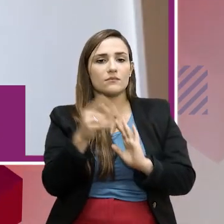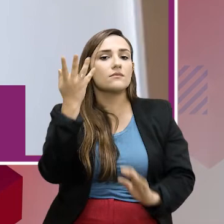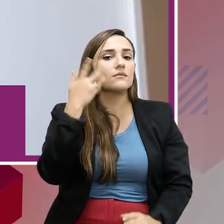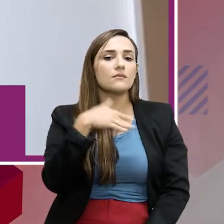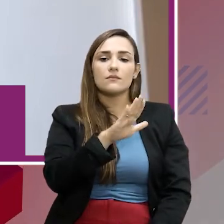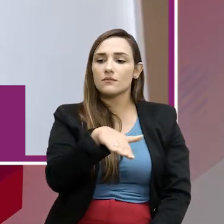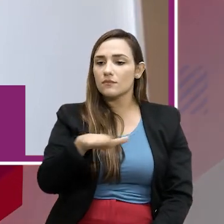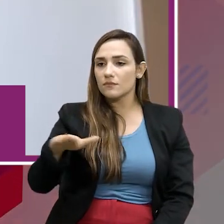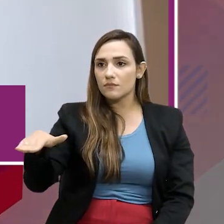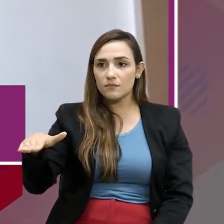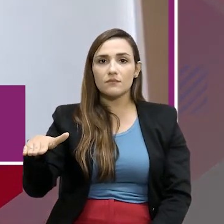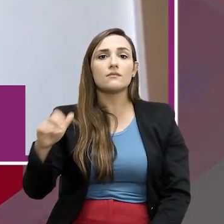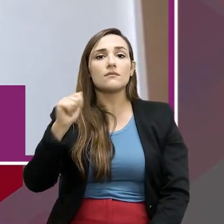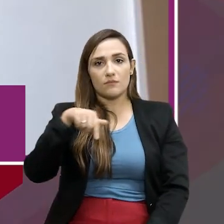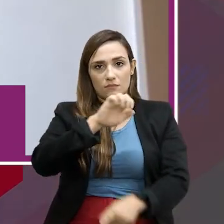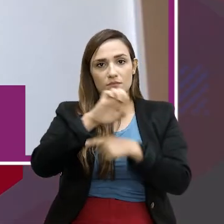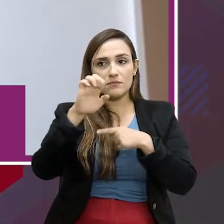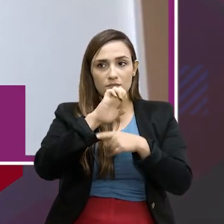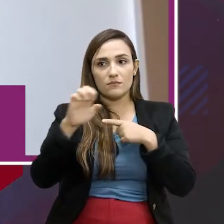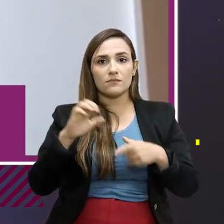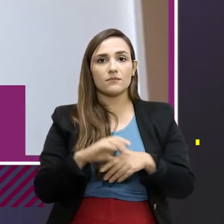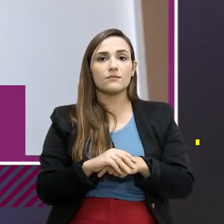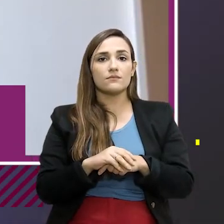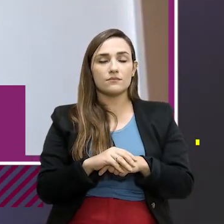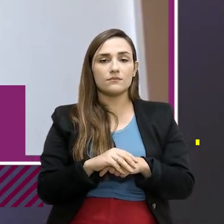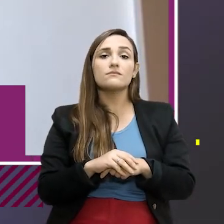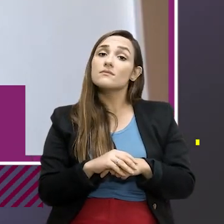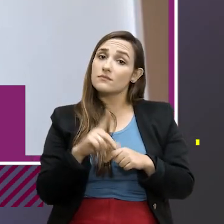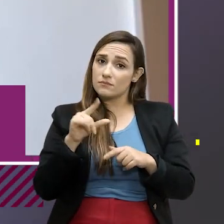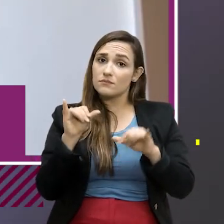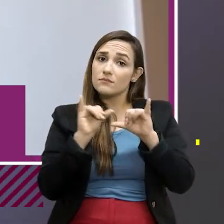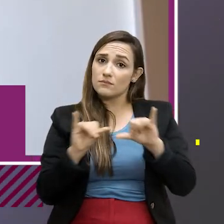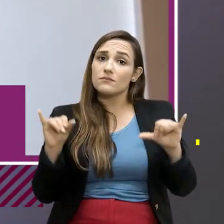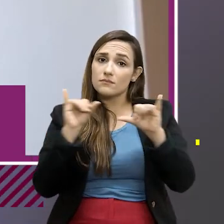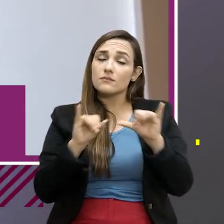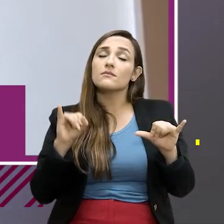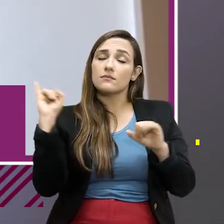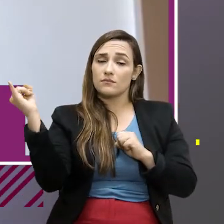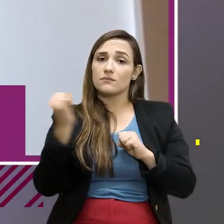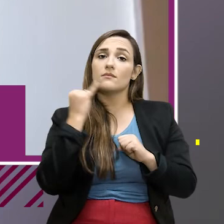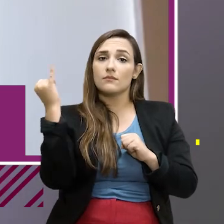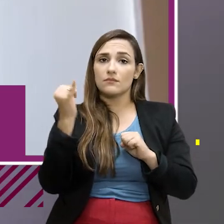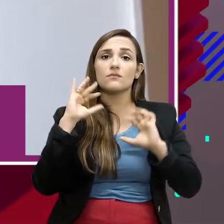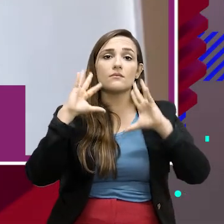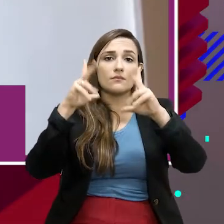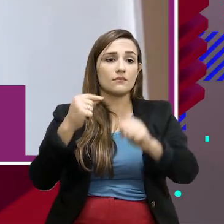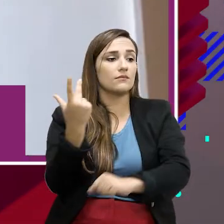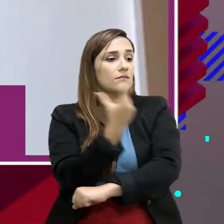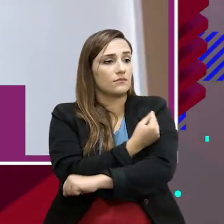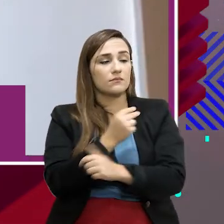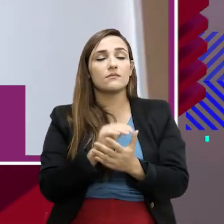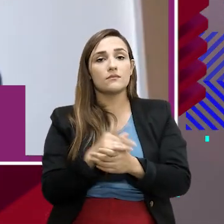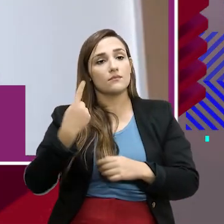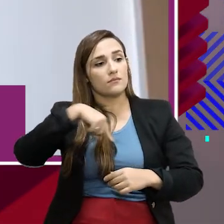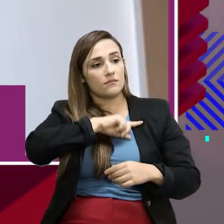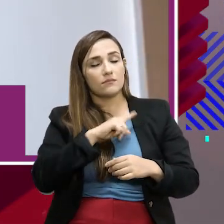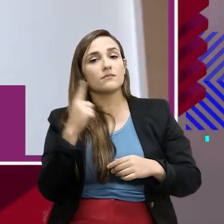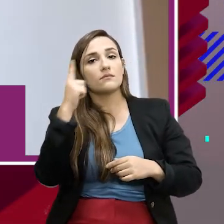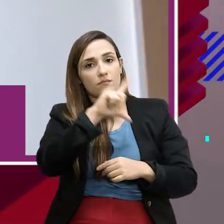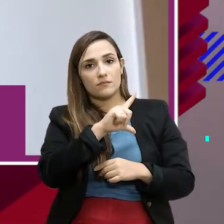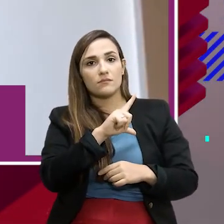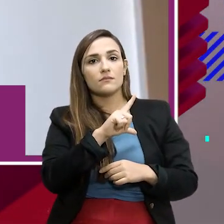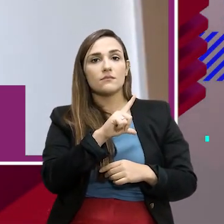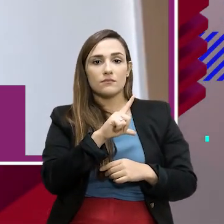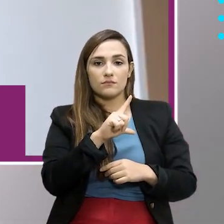mil doses destinadas às crianças aqui no nosso estado. Então, se informe, é muito importante que todos, né, tomem